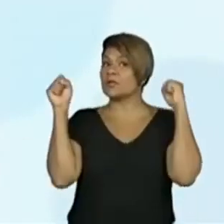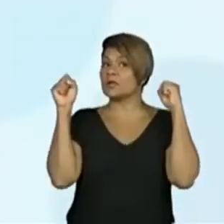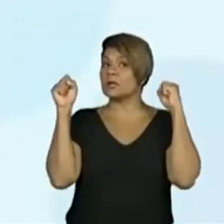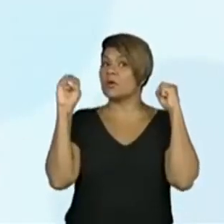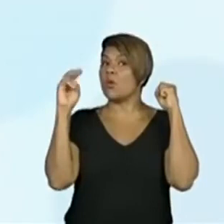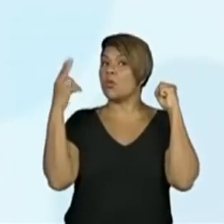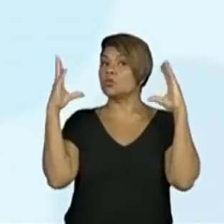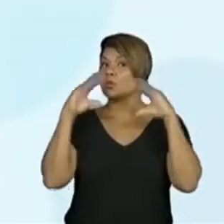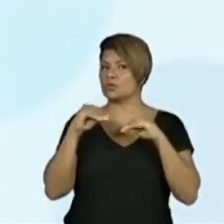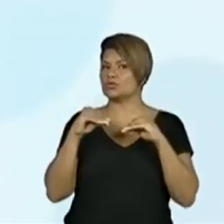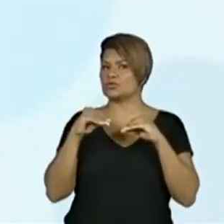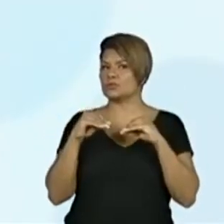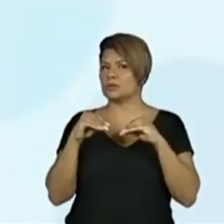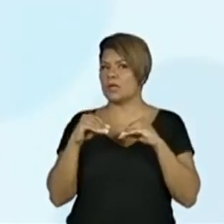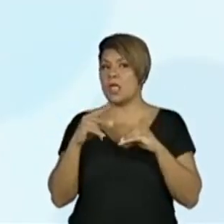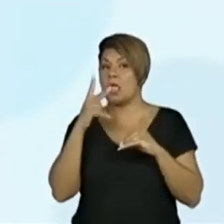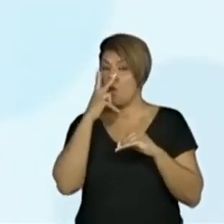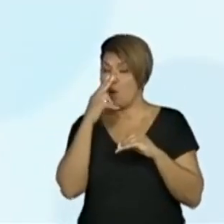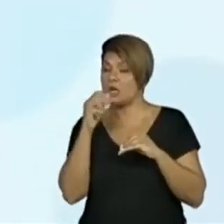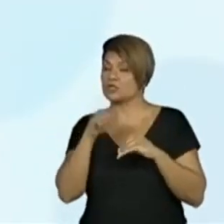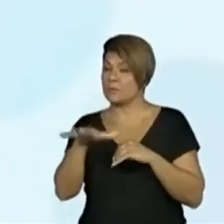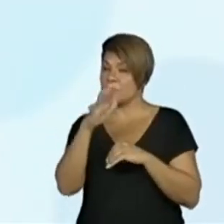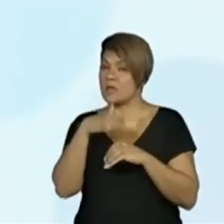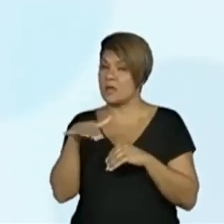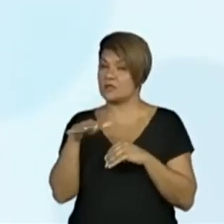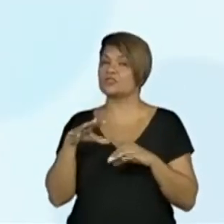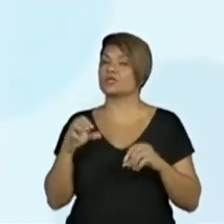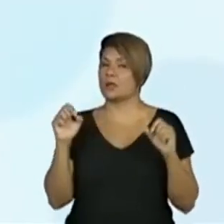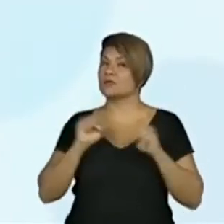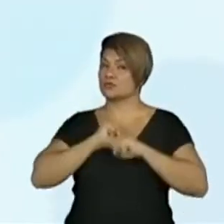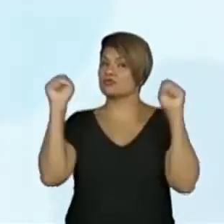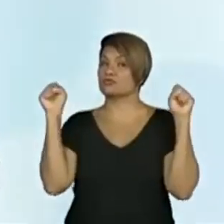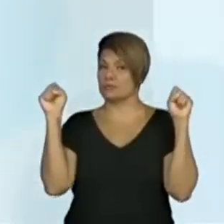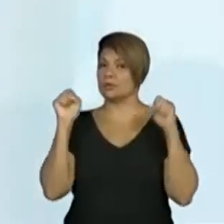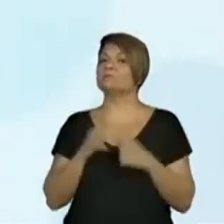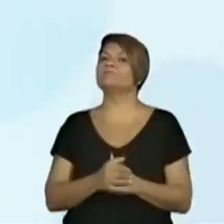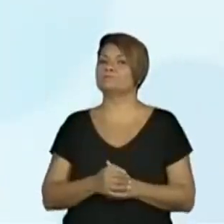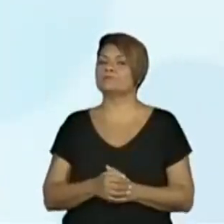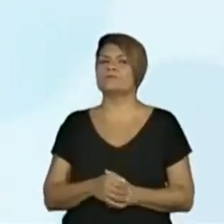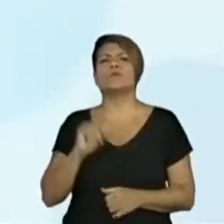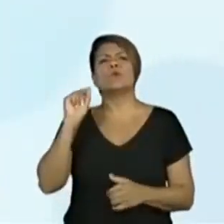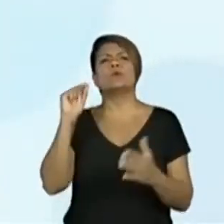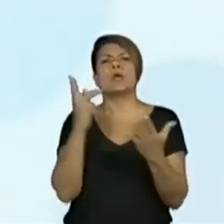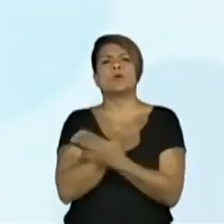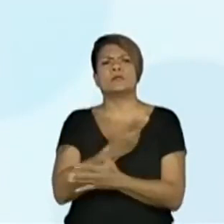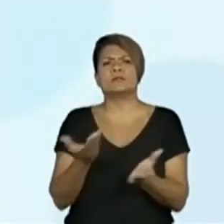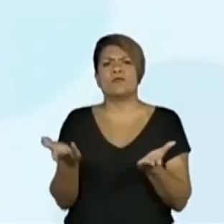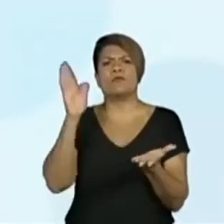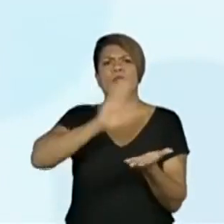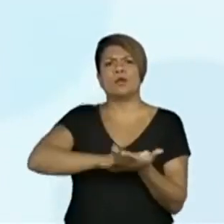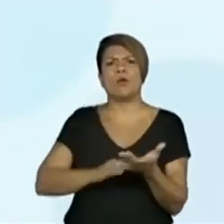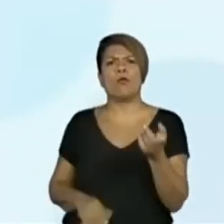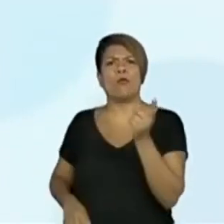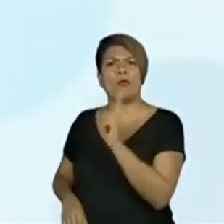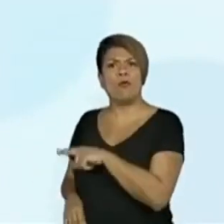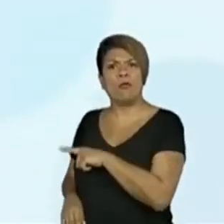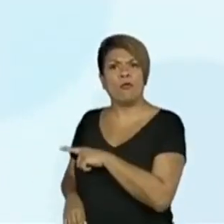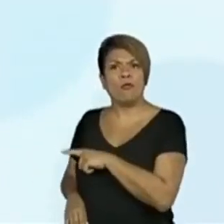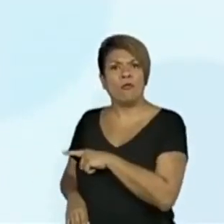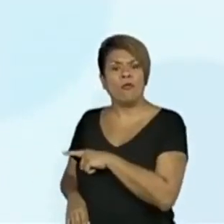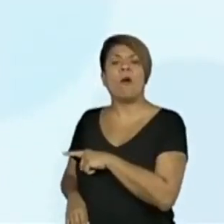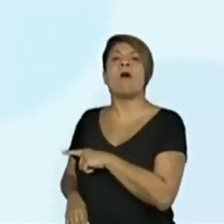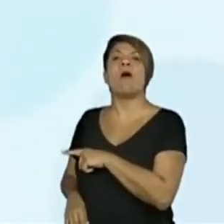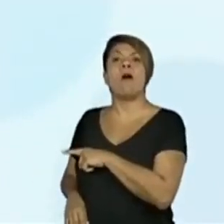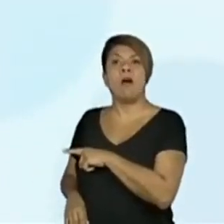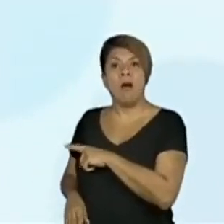noite? Pela luminosidade aí do ambiente, professora, dia. O que aconteceu quando a gente virou a página para a próxima